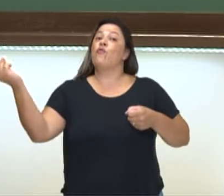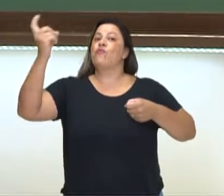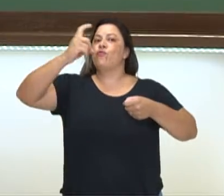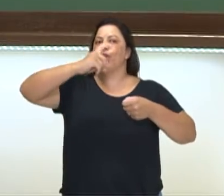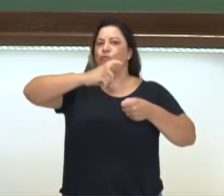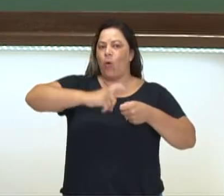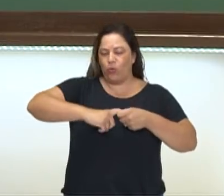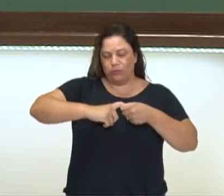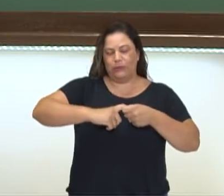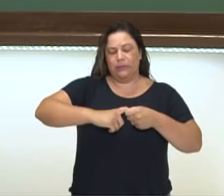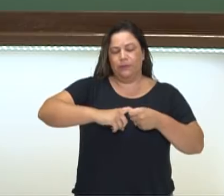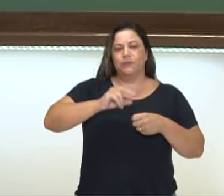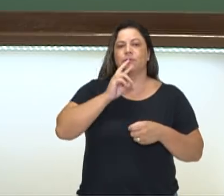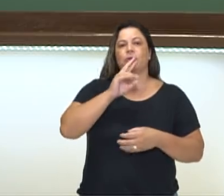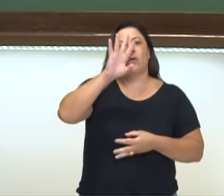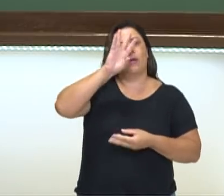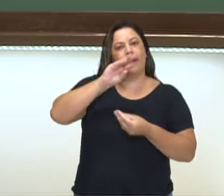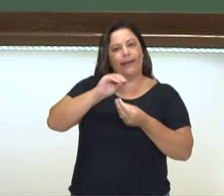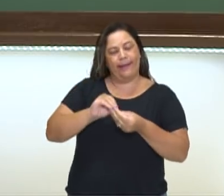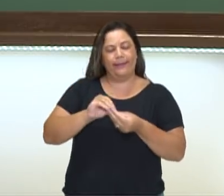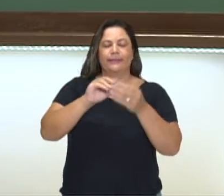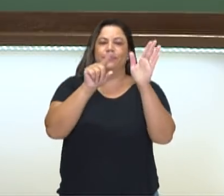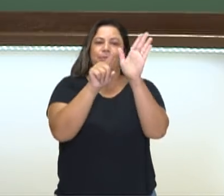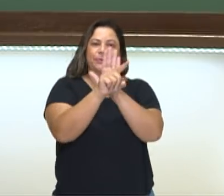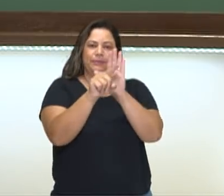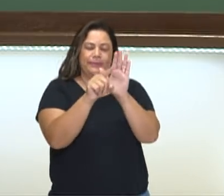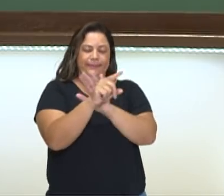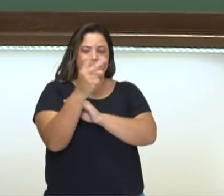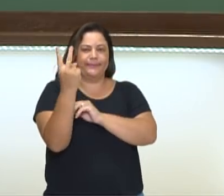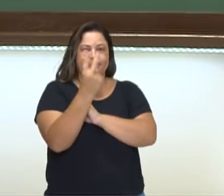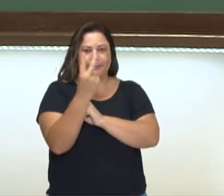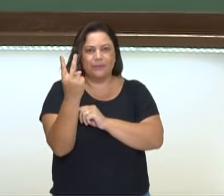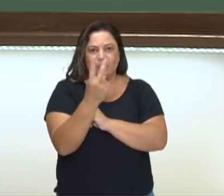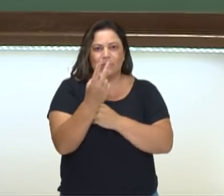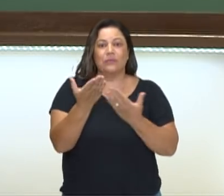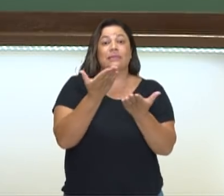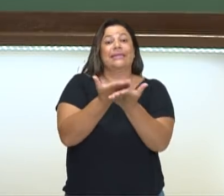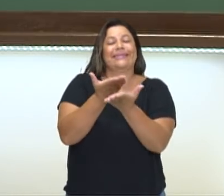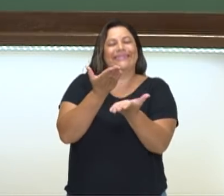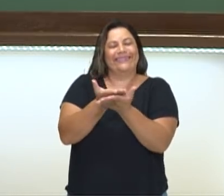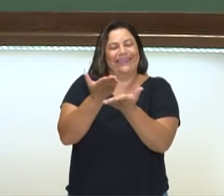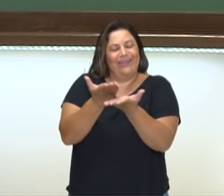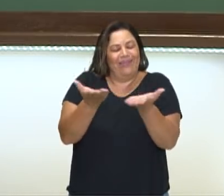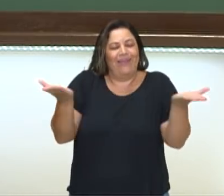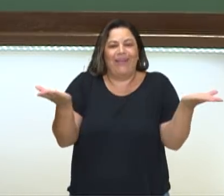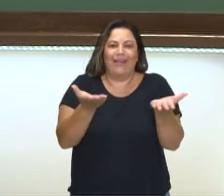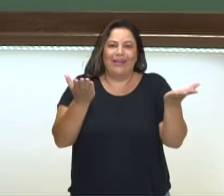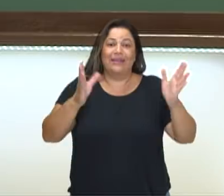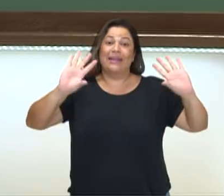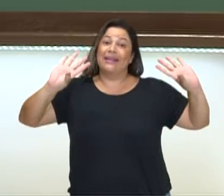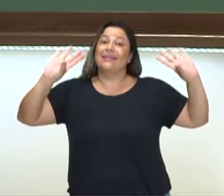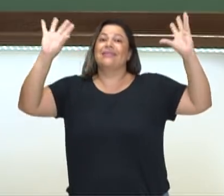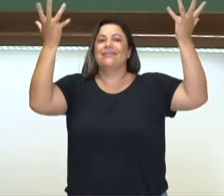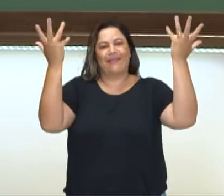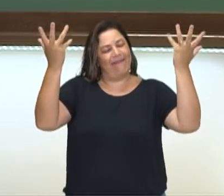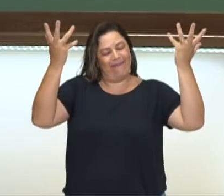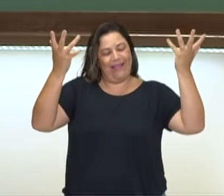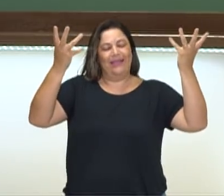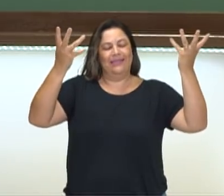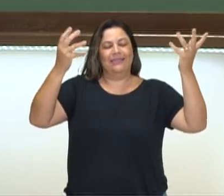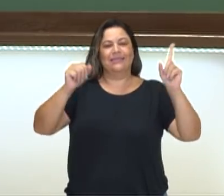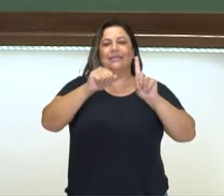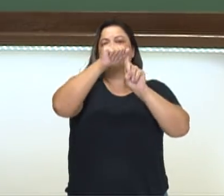Voltamos com a resolução do quiz 2 da aula, que nesse momento estamos abordando as festas